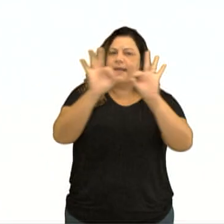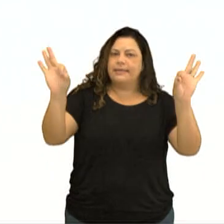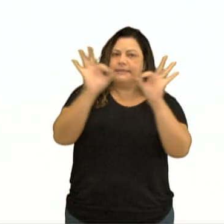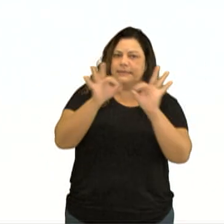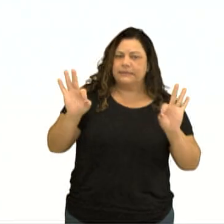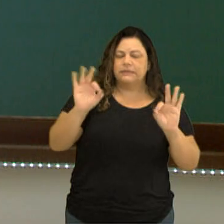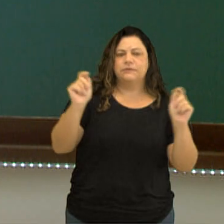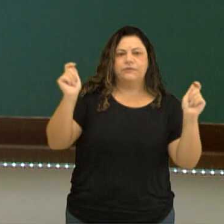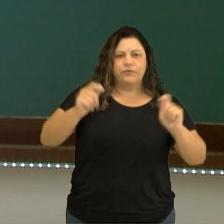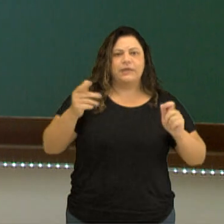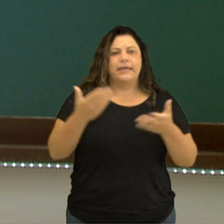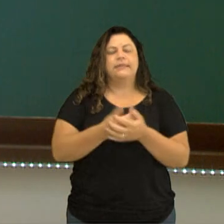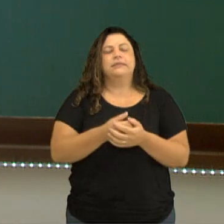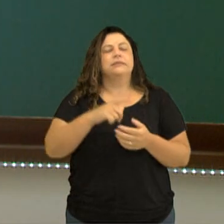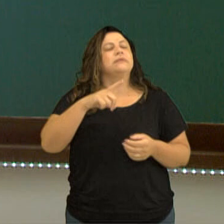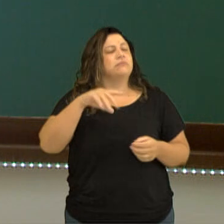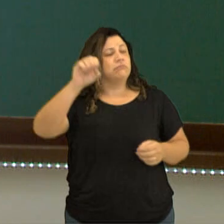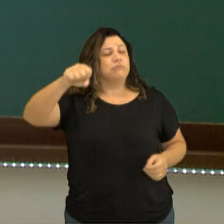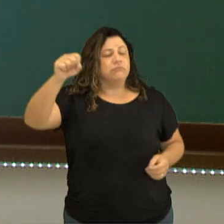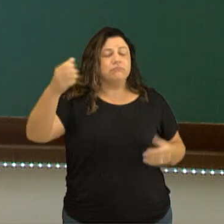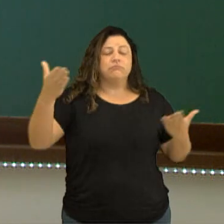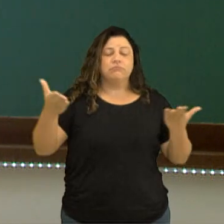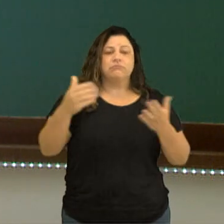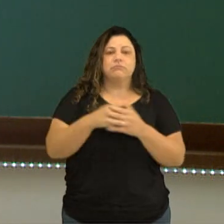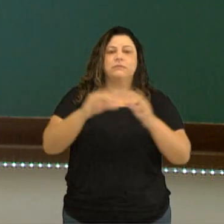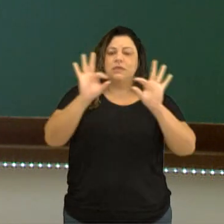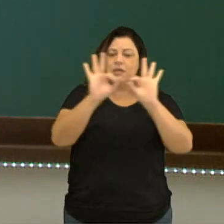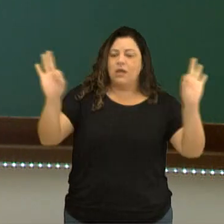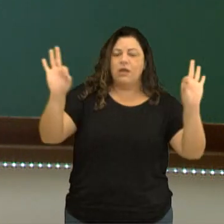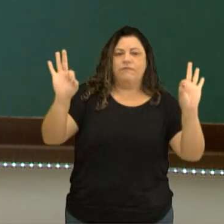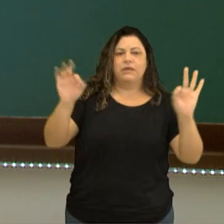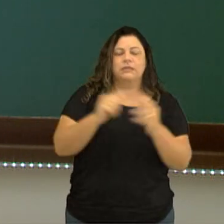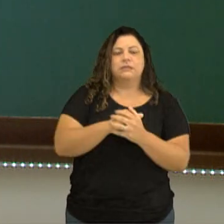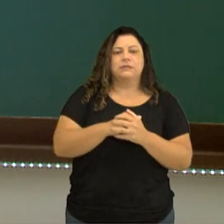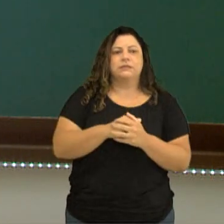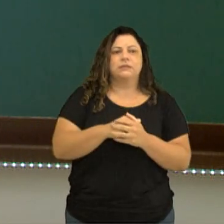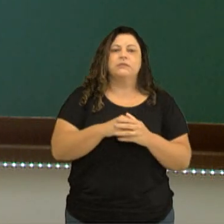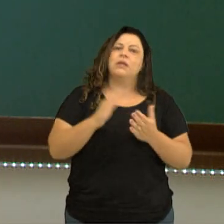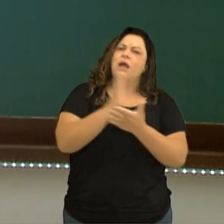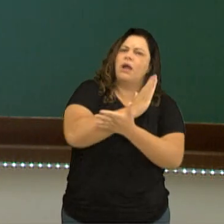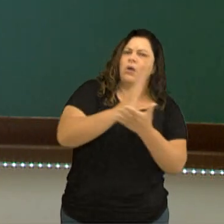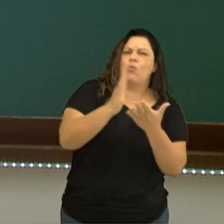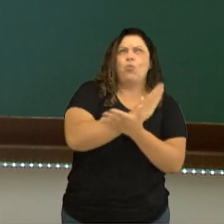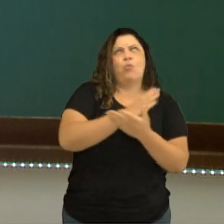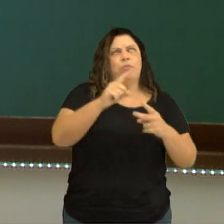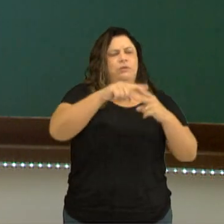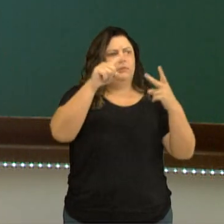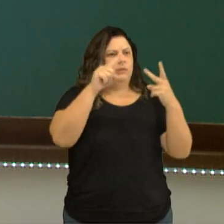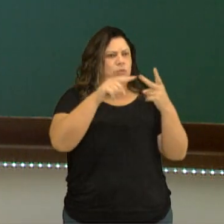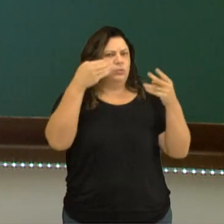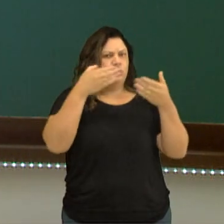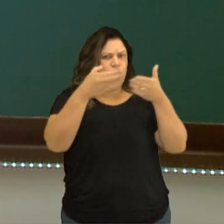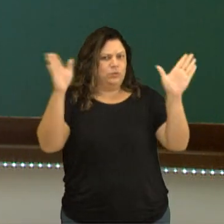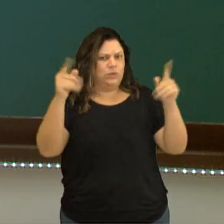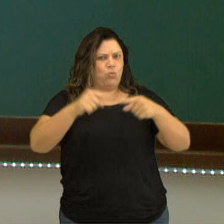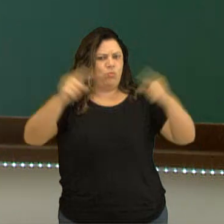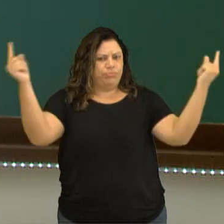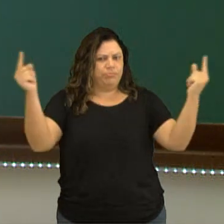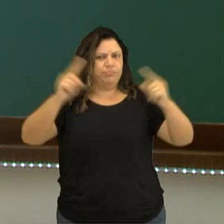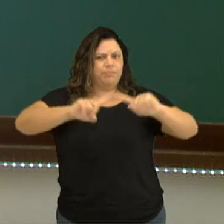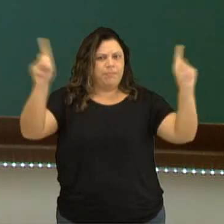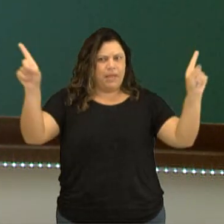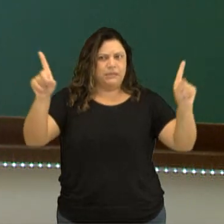Isso mesmo, temos aqui algumas orações, mas duas que há esse contraste. Então nós